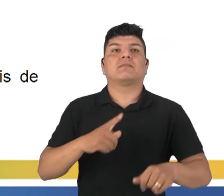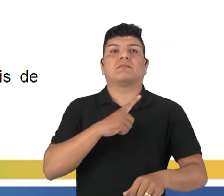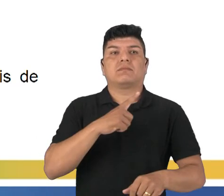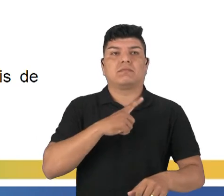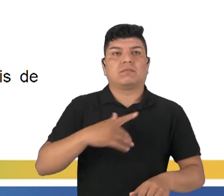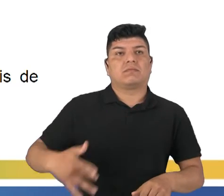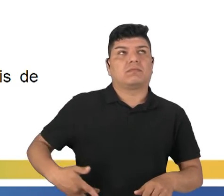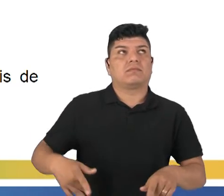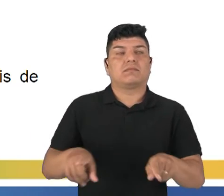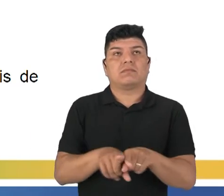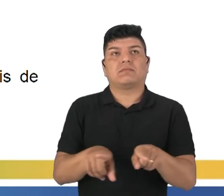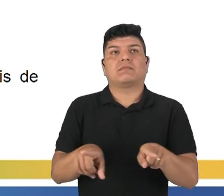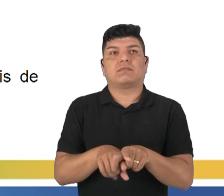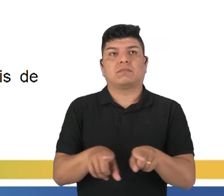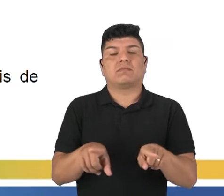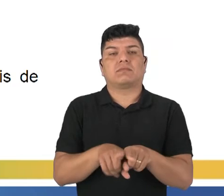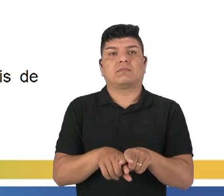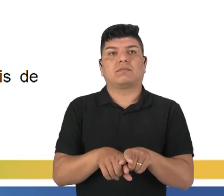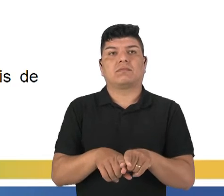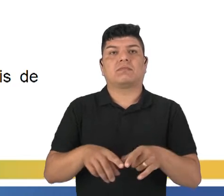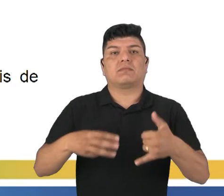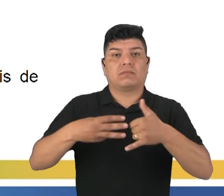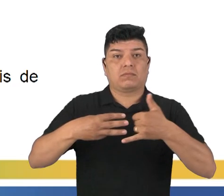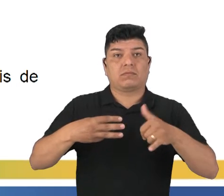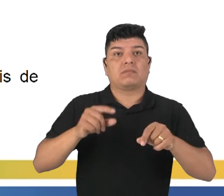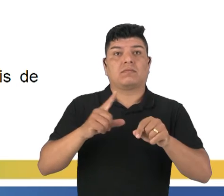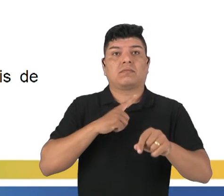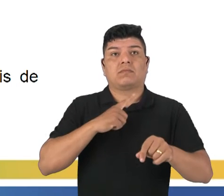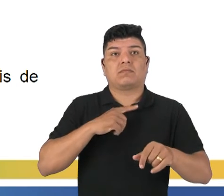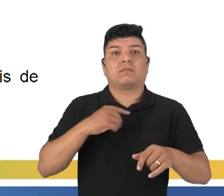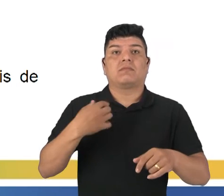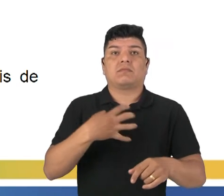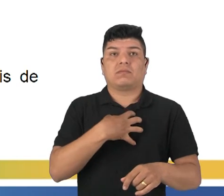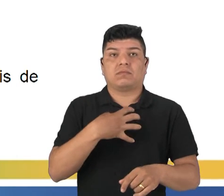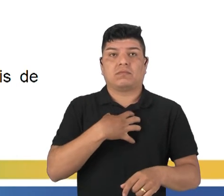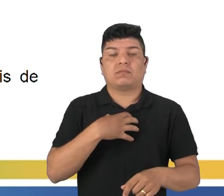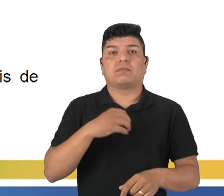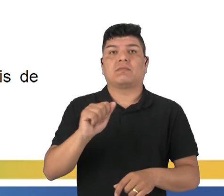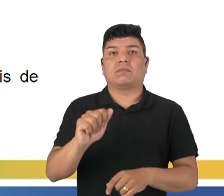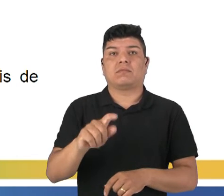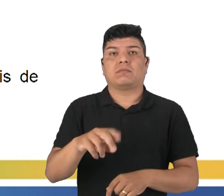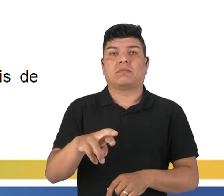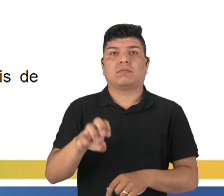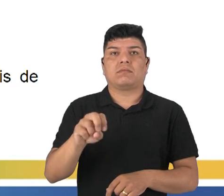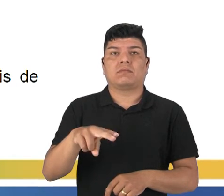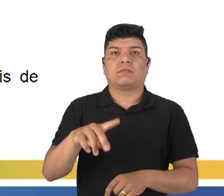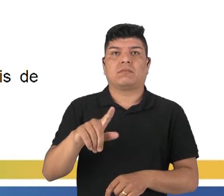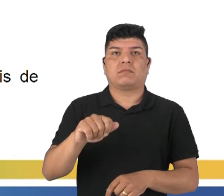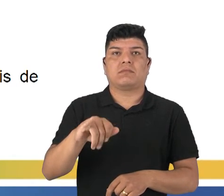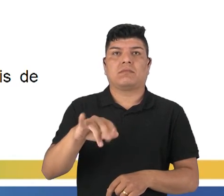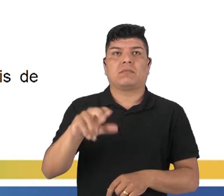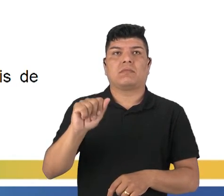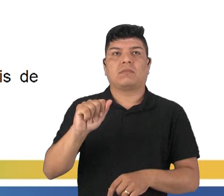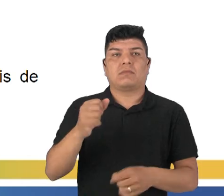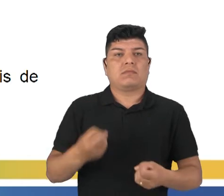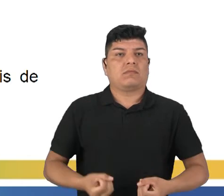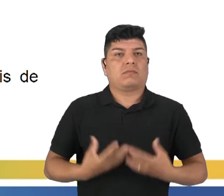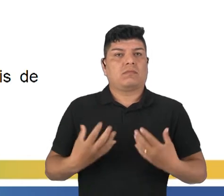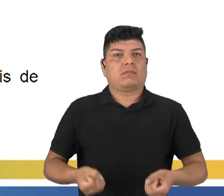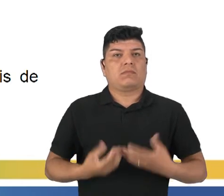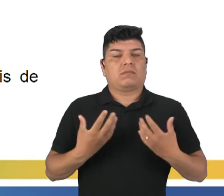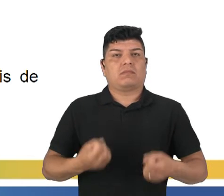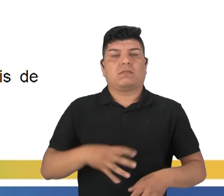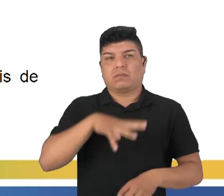suprarrenal. Essa medula ela produz a adrenalina, né, que ajuda a promoção do estímulo